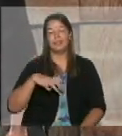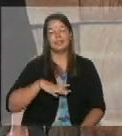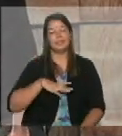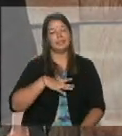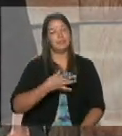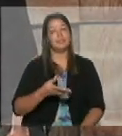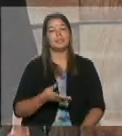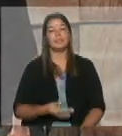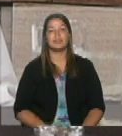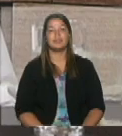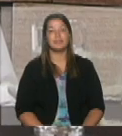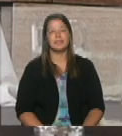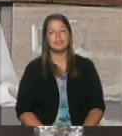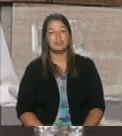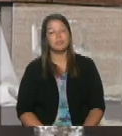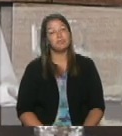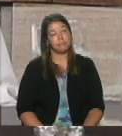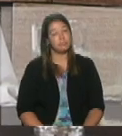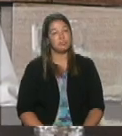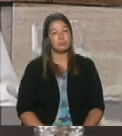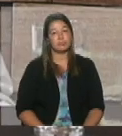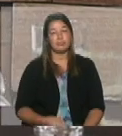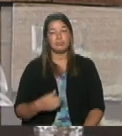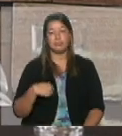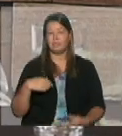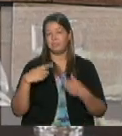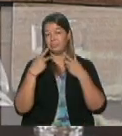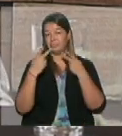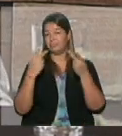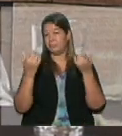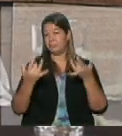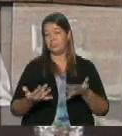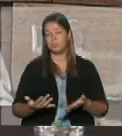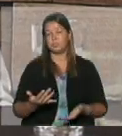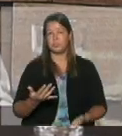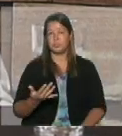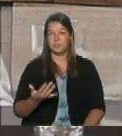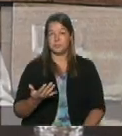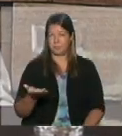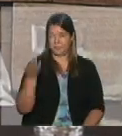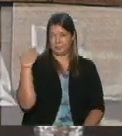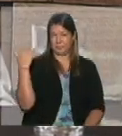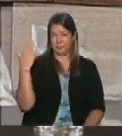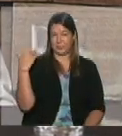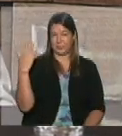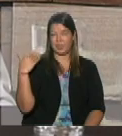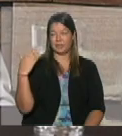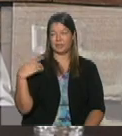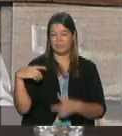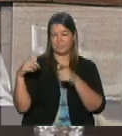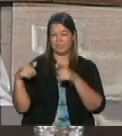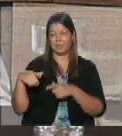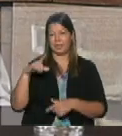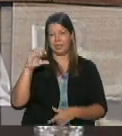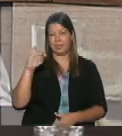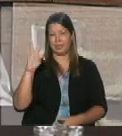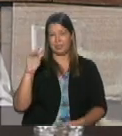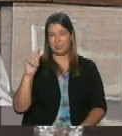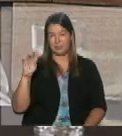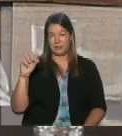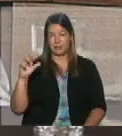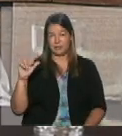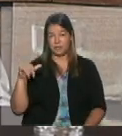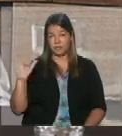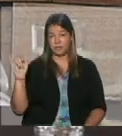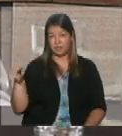ousadia e tanto, não é? Olha, eu vou lhe dizer o seguinte, quando eu saí do Itamaraty, eu ainda não